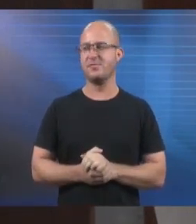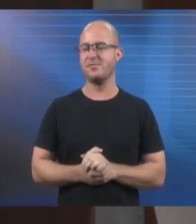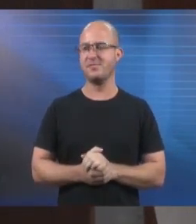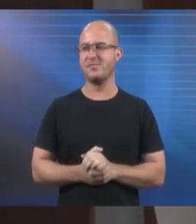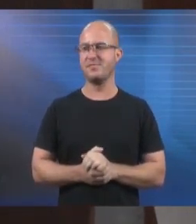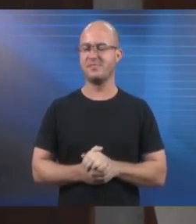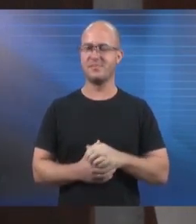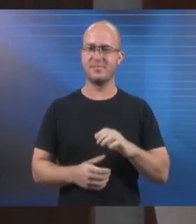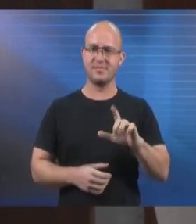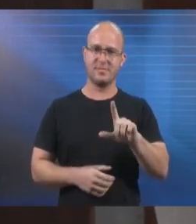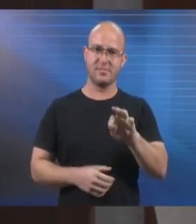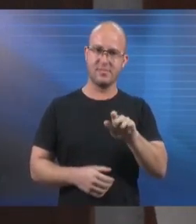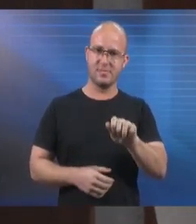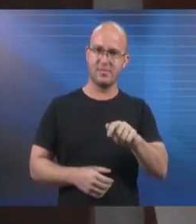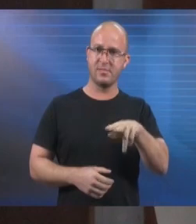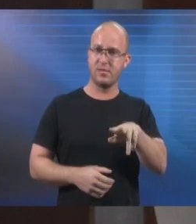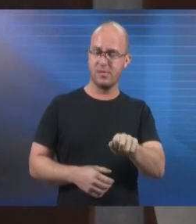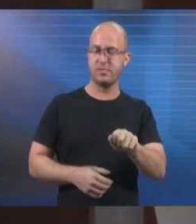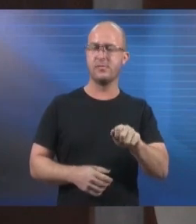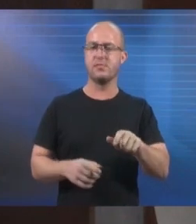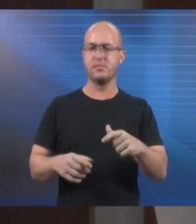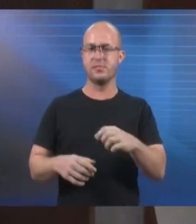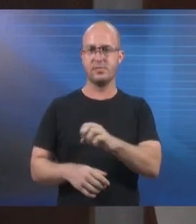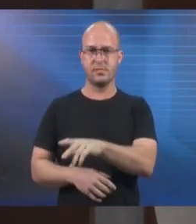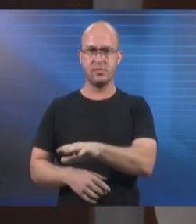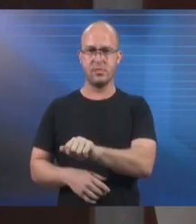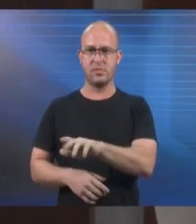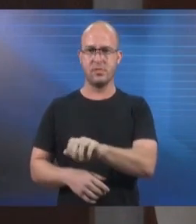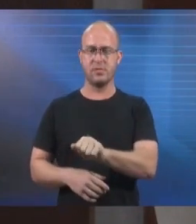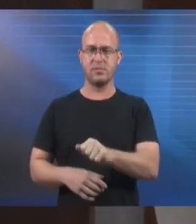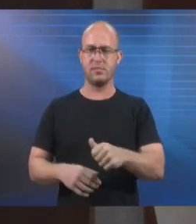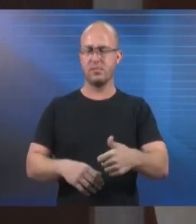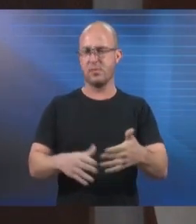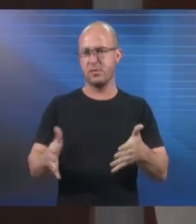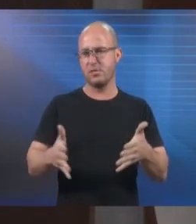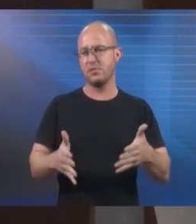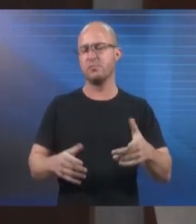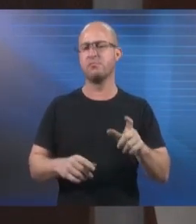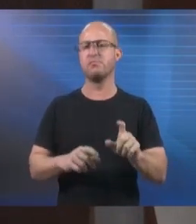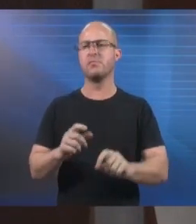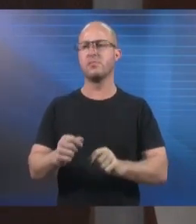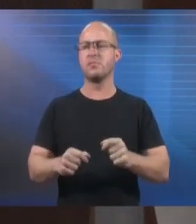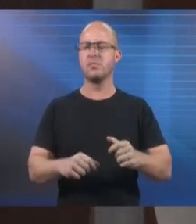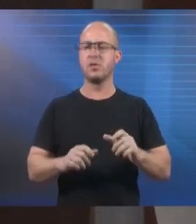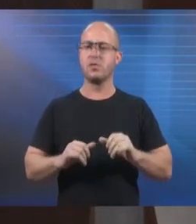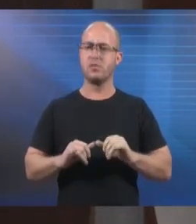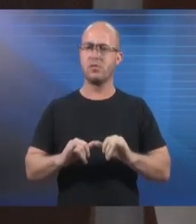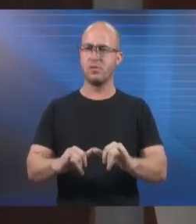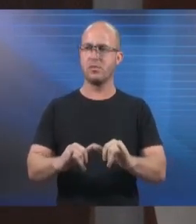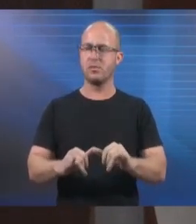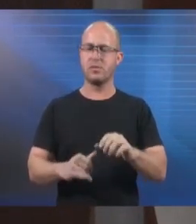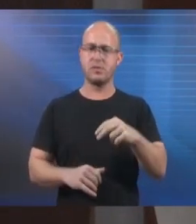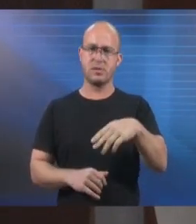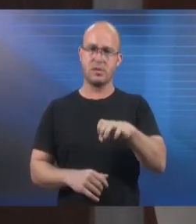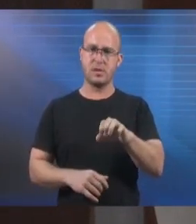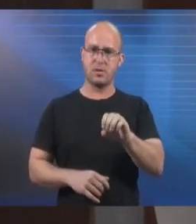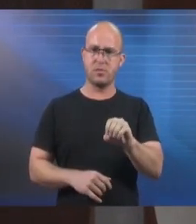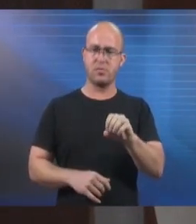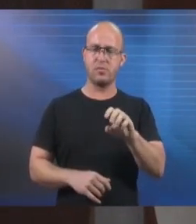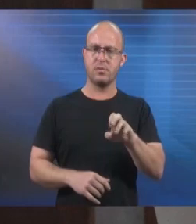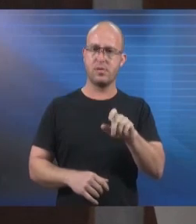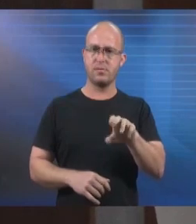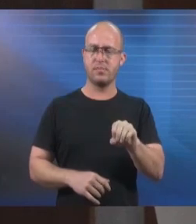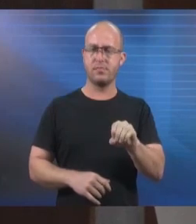municípios de Lagoa Nova e Serro Corá mais precisamente nas imediações do Comércio de nego Neve situado entre o